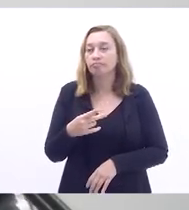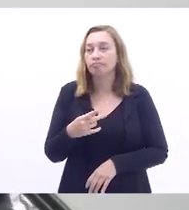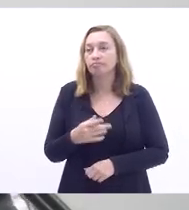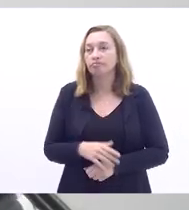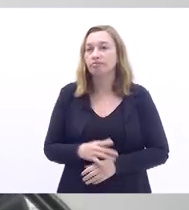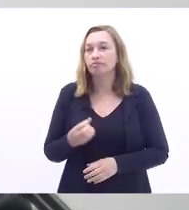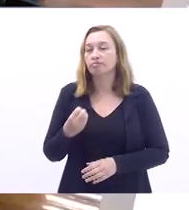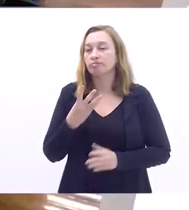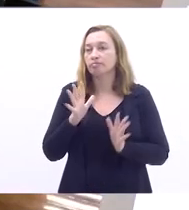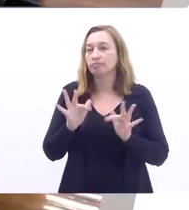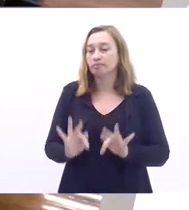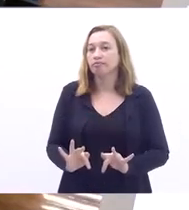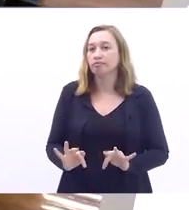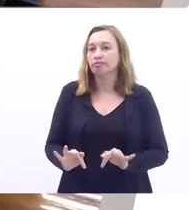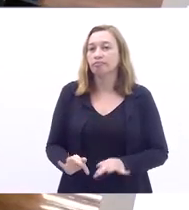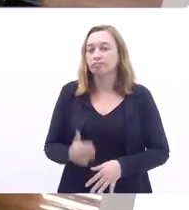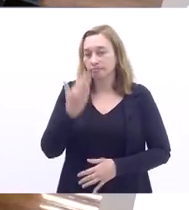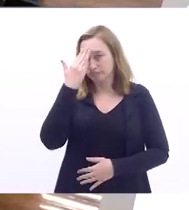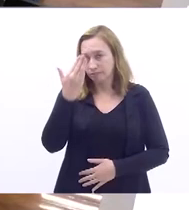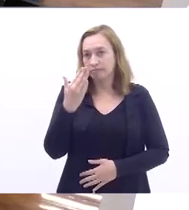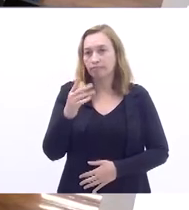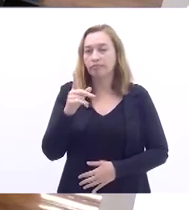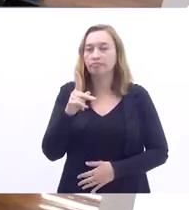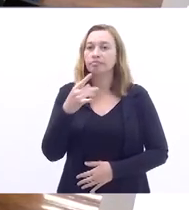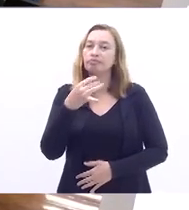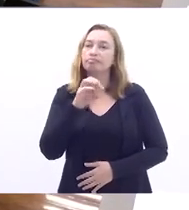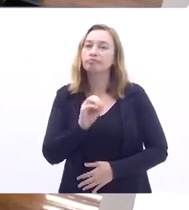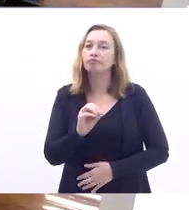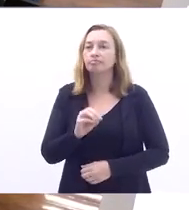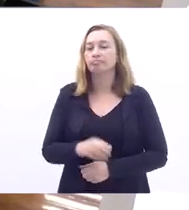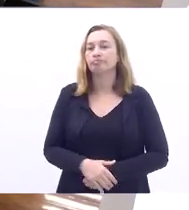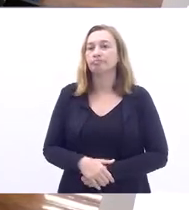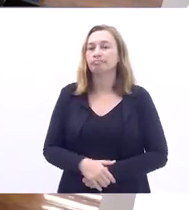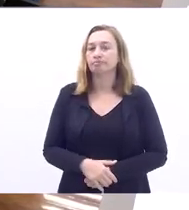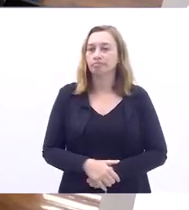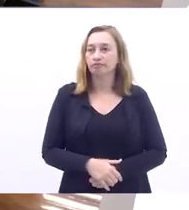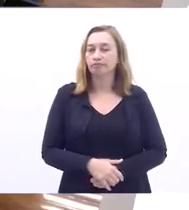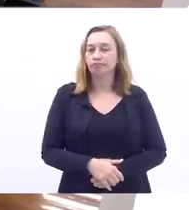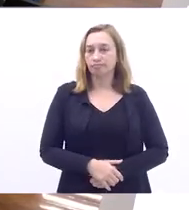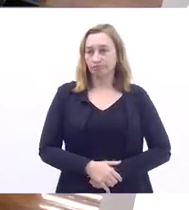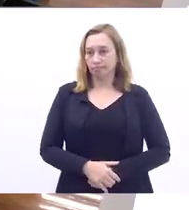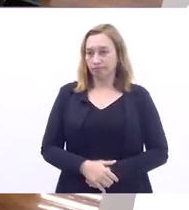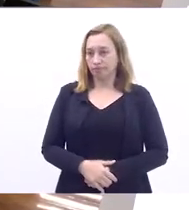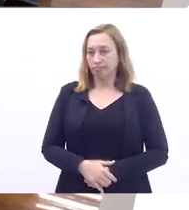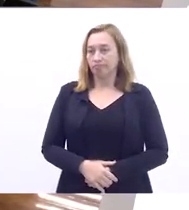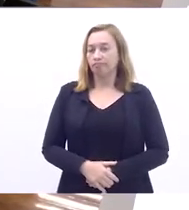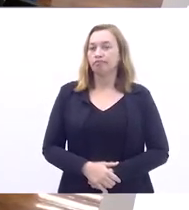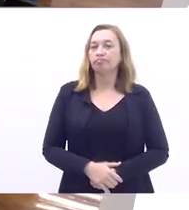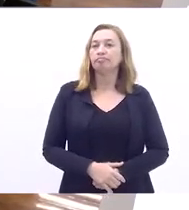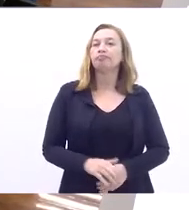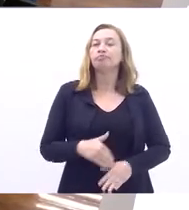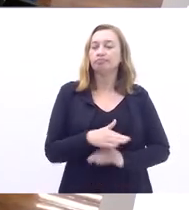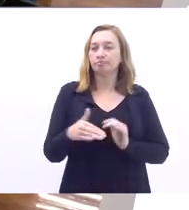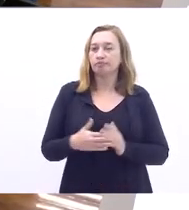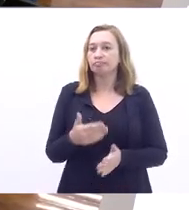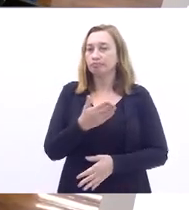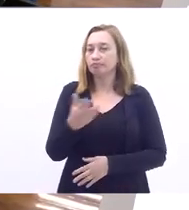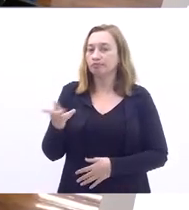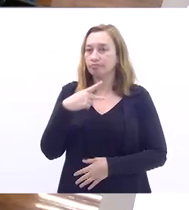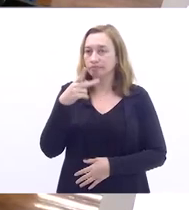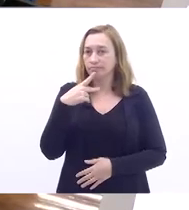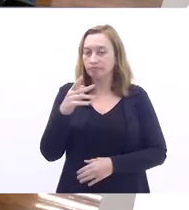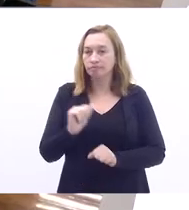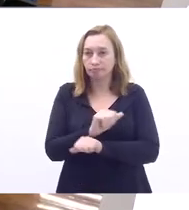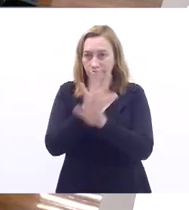concluir obrigado obrigado Paulo César Fernandes Brigado sintuperj pelas manifestações multi